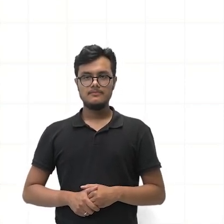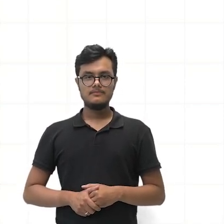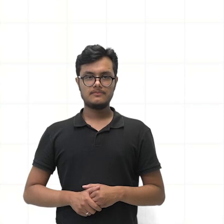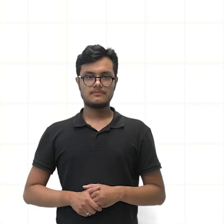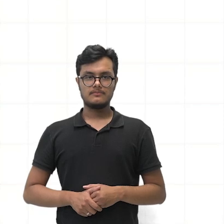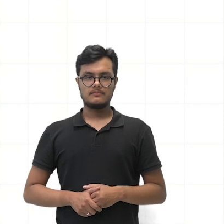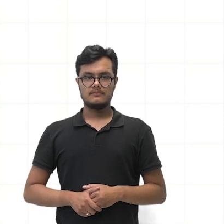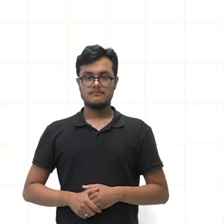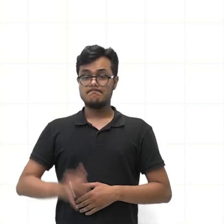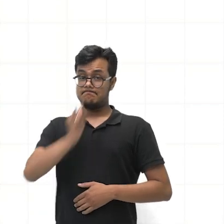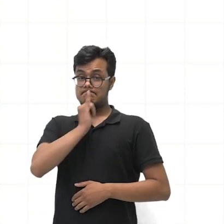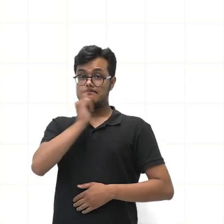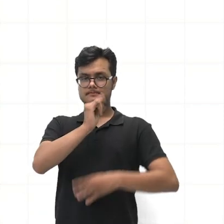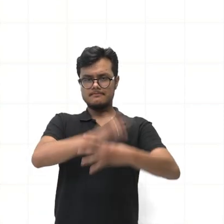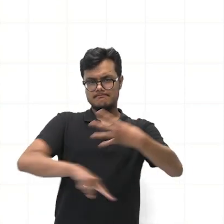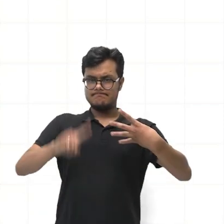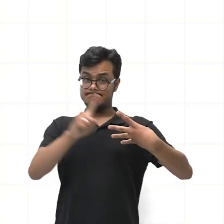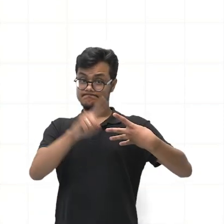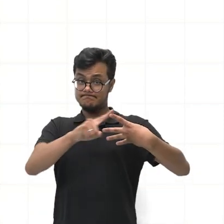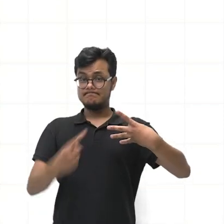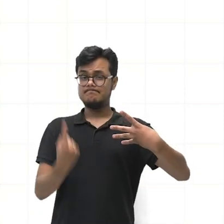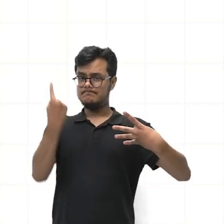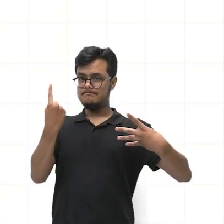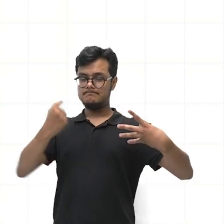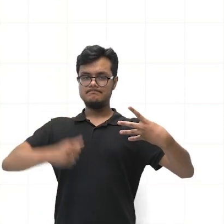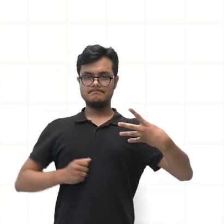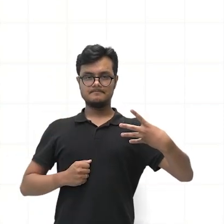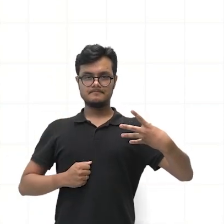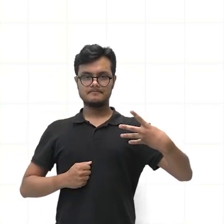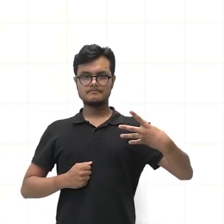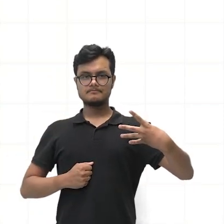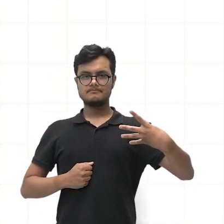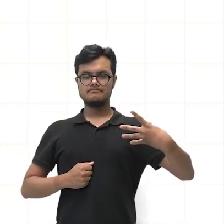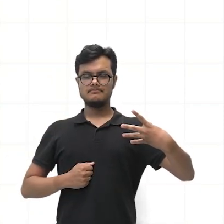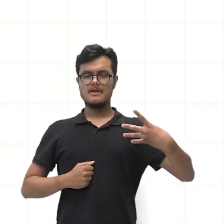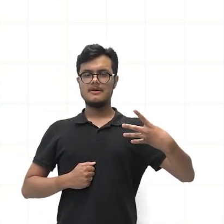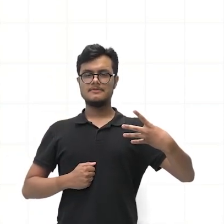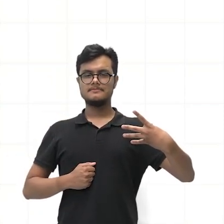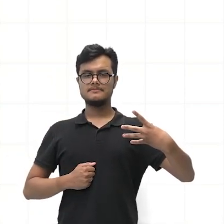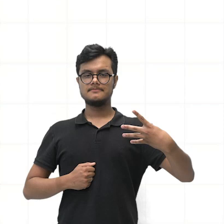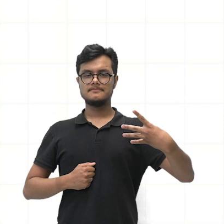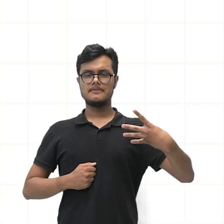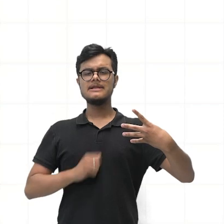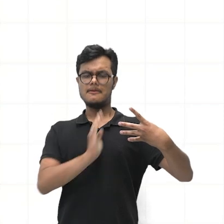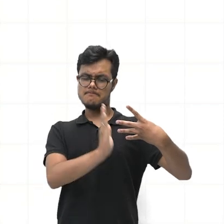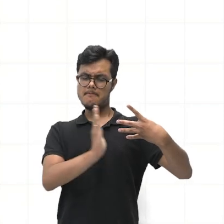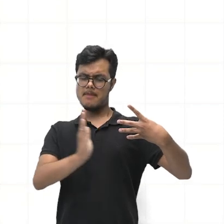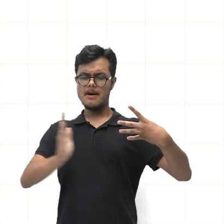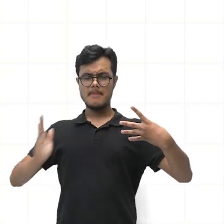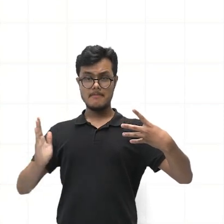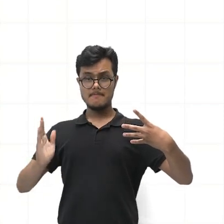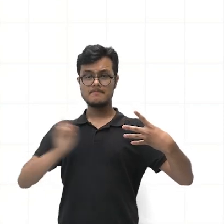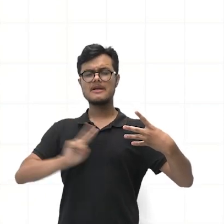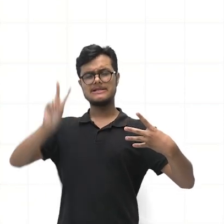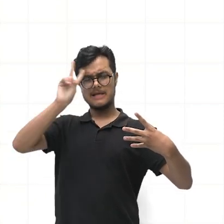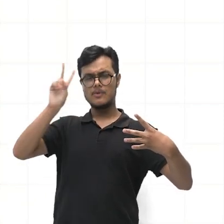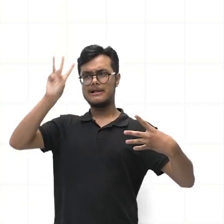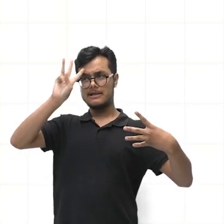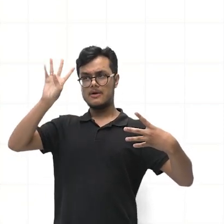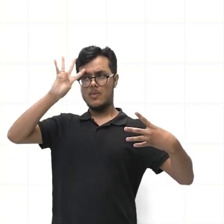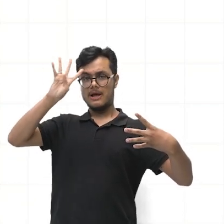A produção da malhada na primeira linha, né? 13,2, 11,15, 11,5,